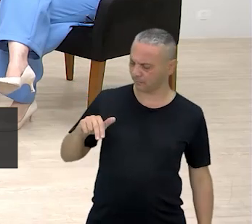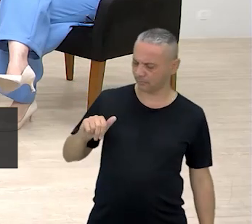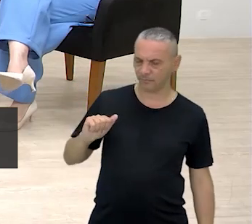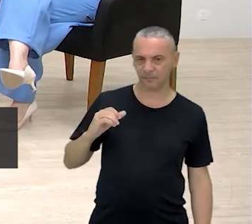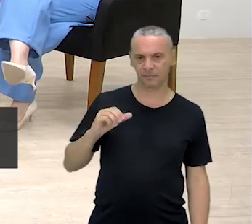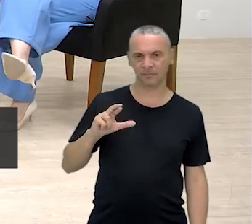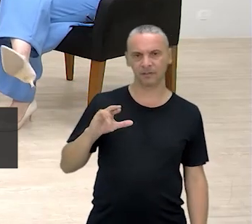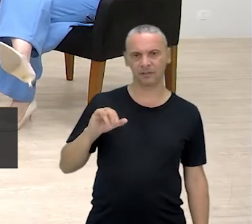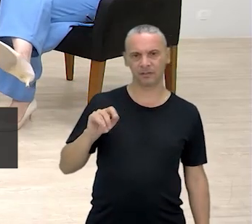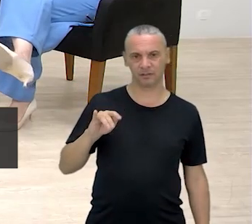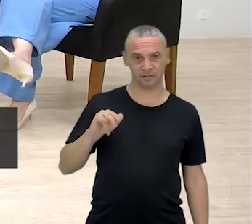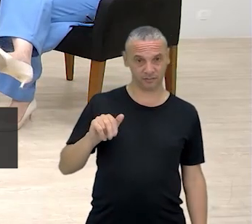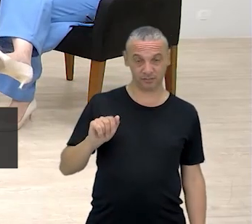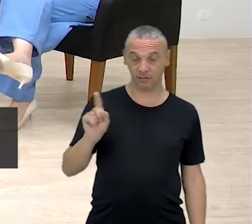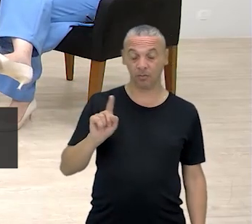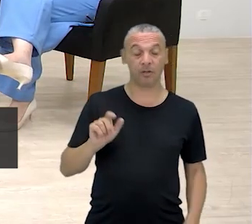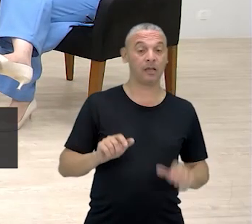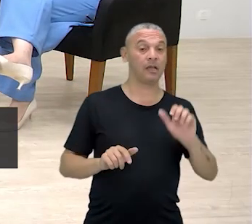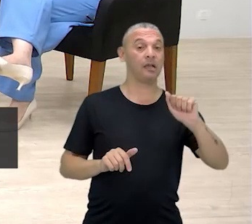Ana Paula,